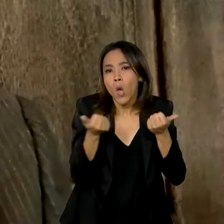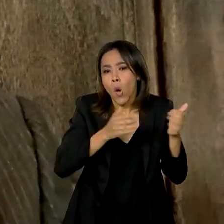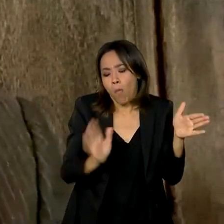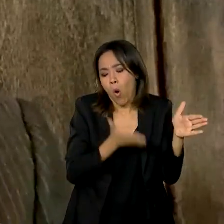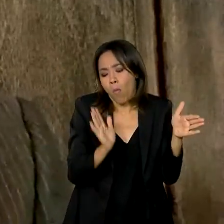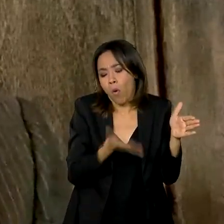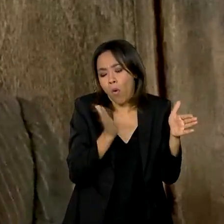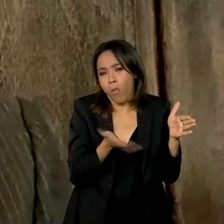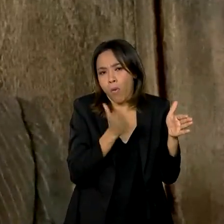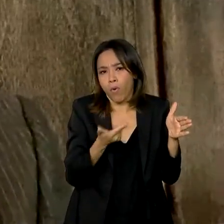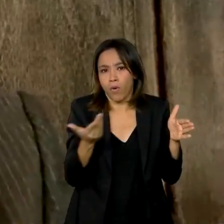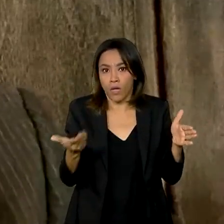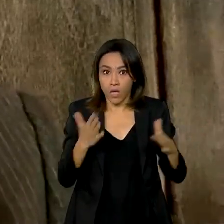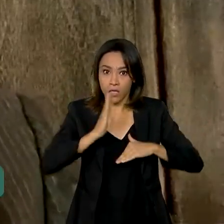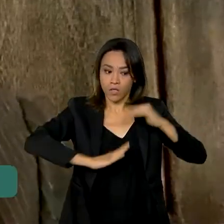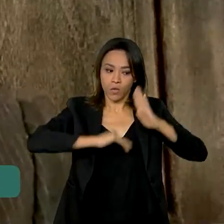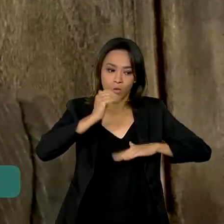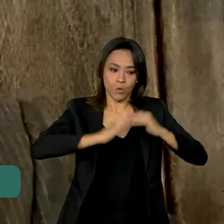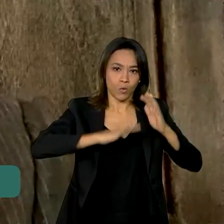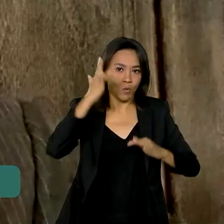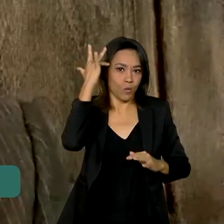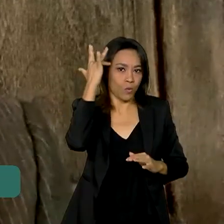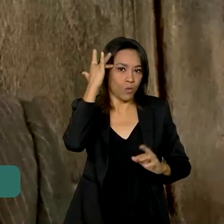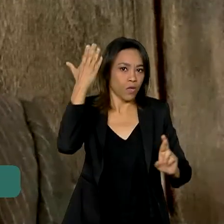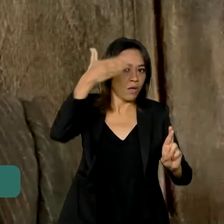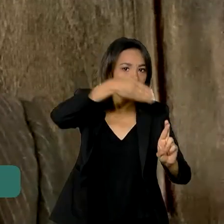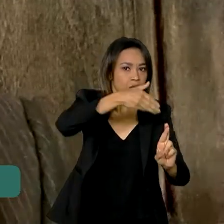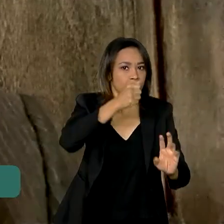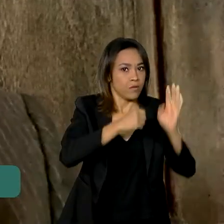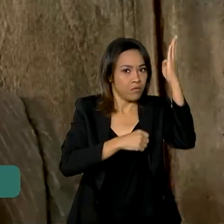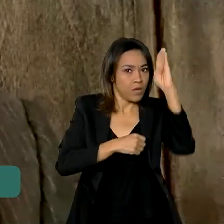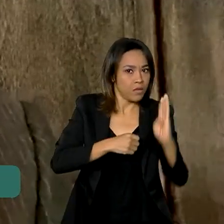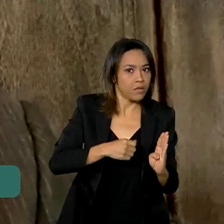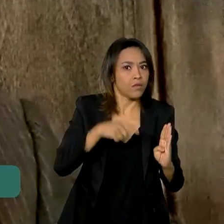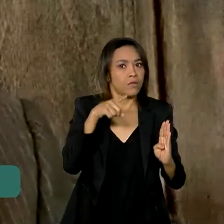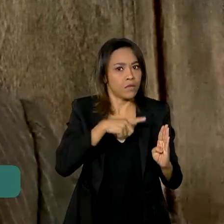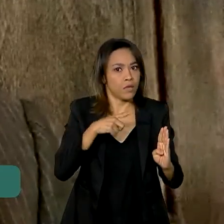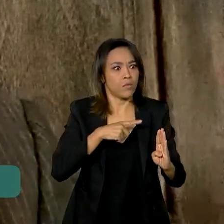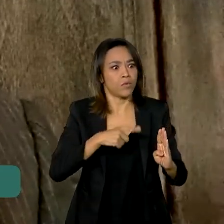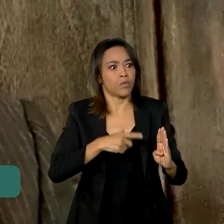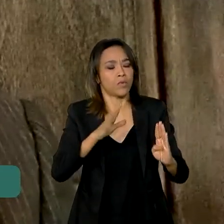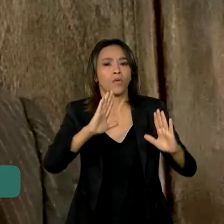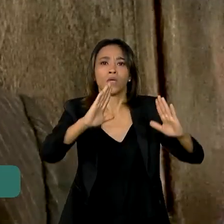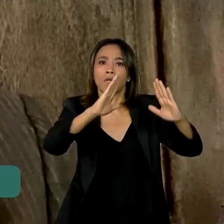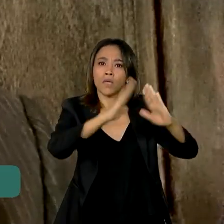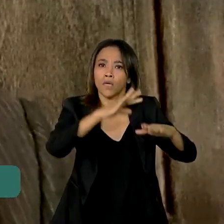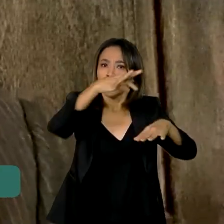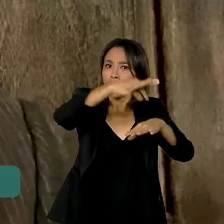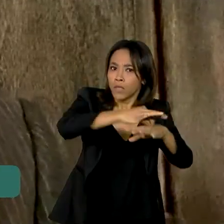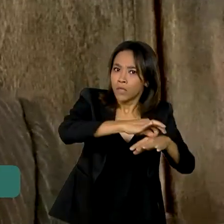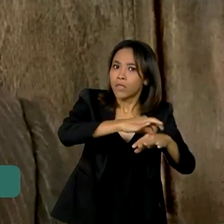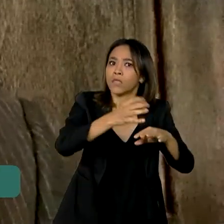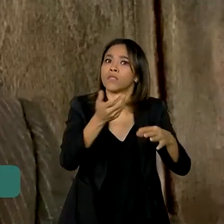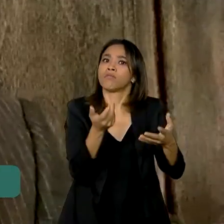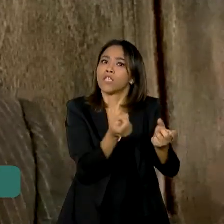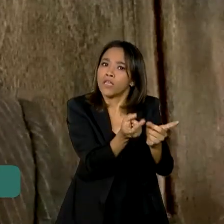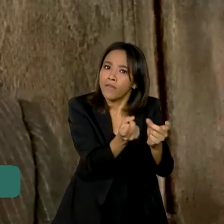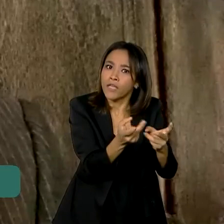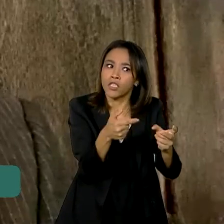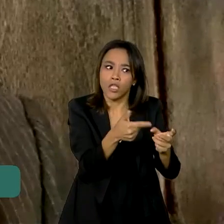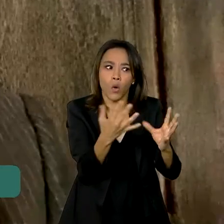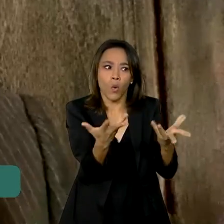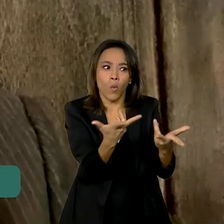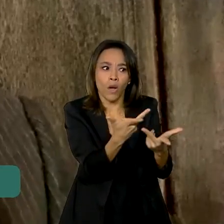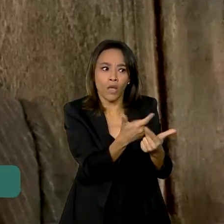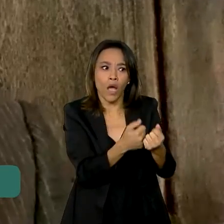esse profissionalismo. Hoje nós temos grandes players no mercado também, grandes frigoríficos, que acabam dando qualidade nessa